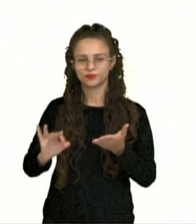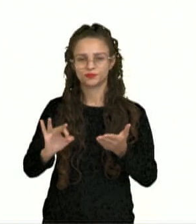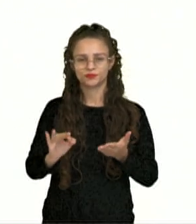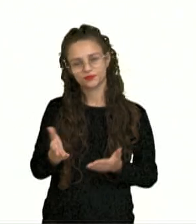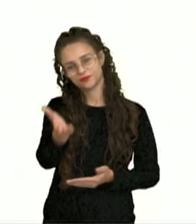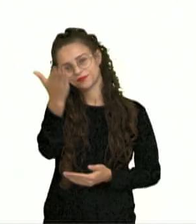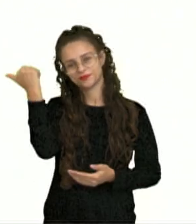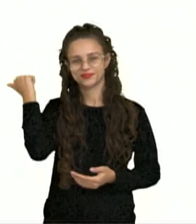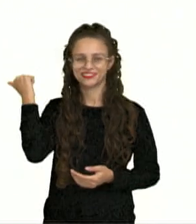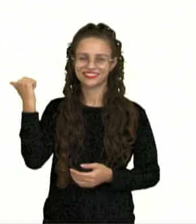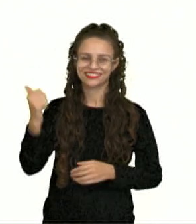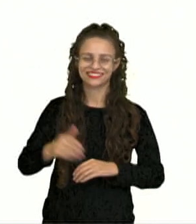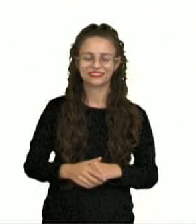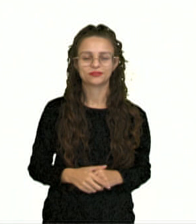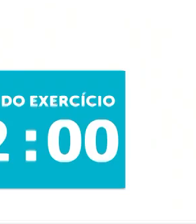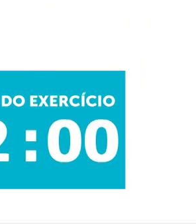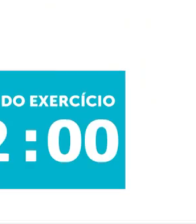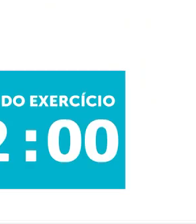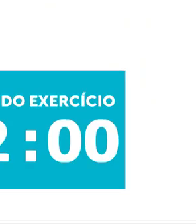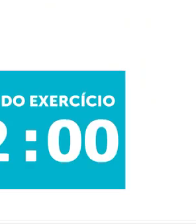Vamos embora, moçada!